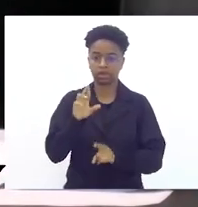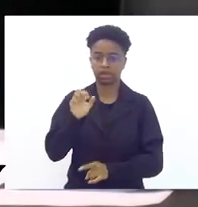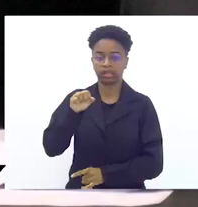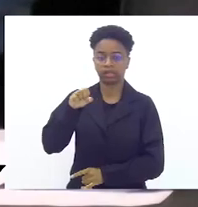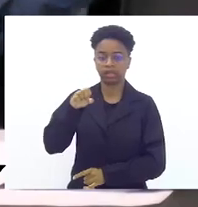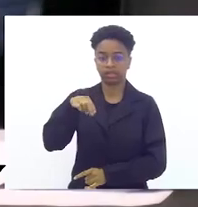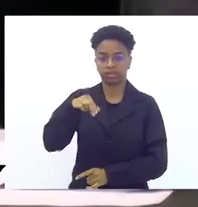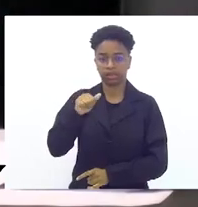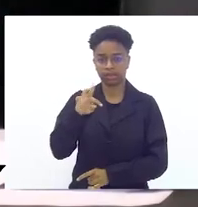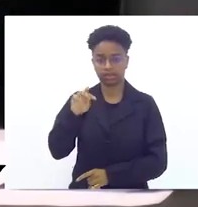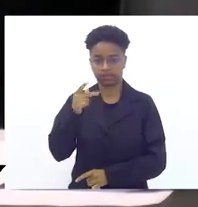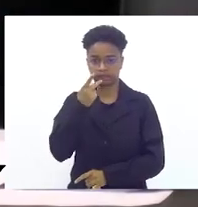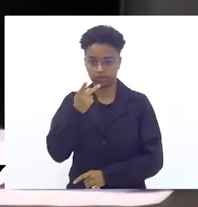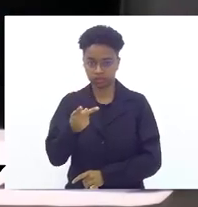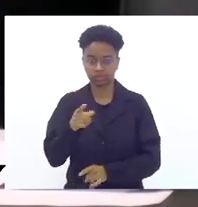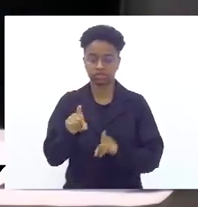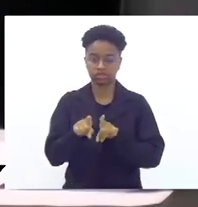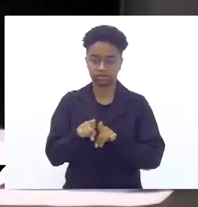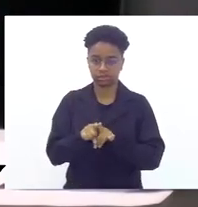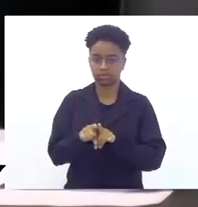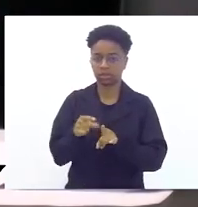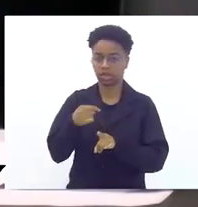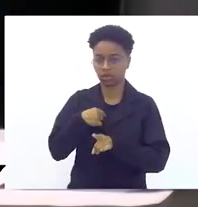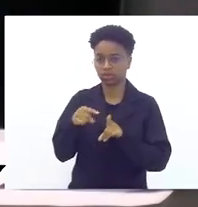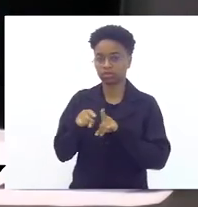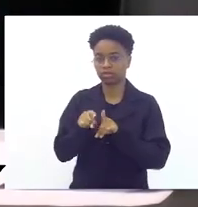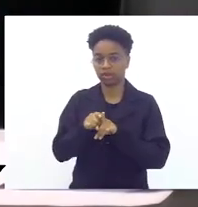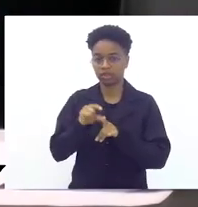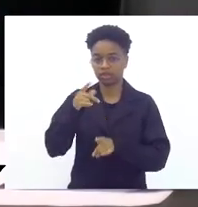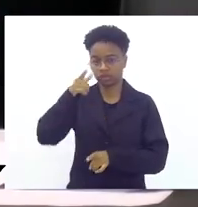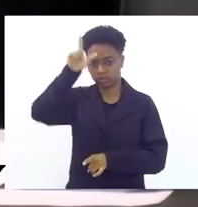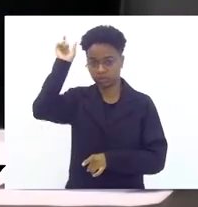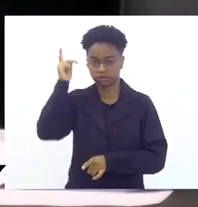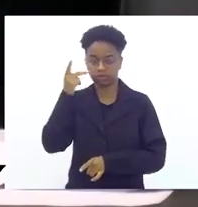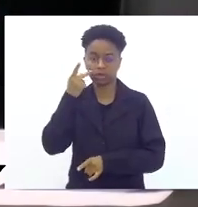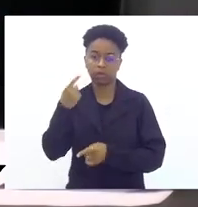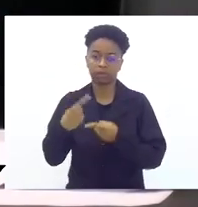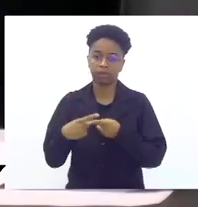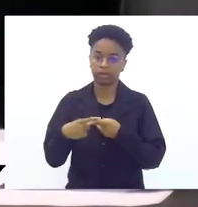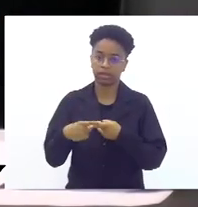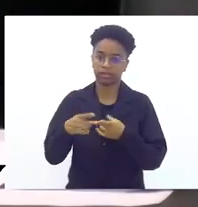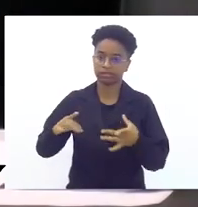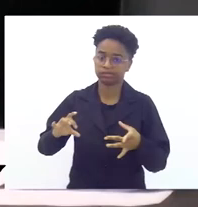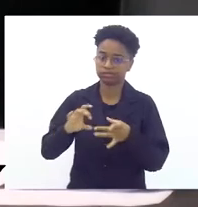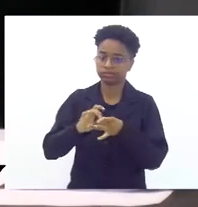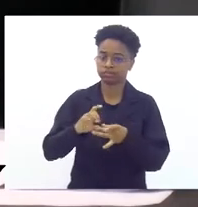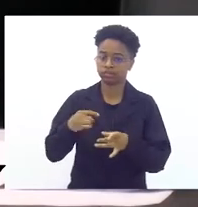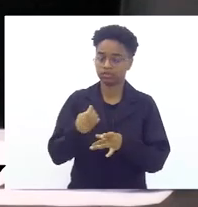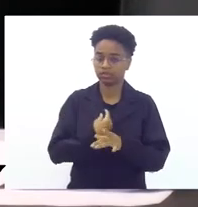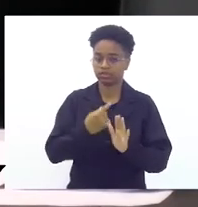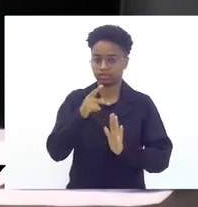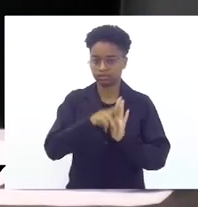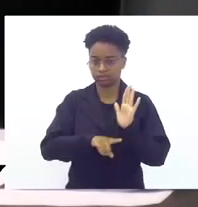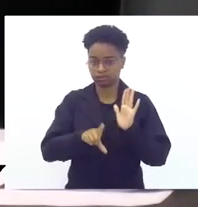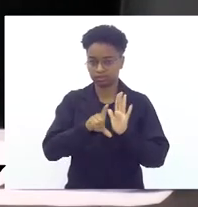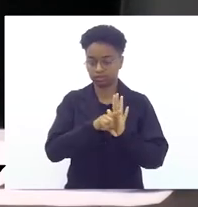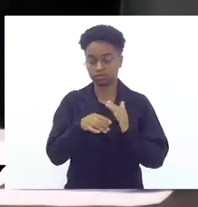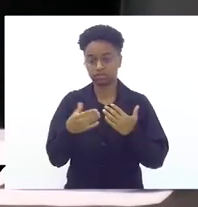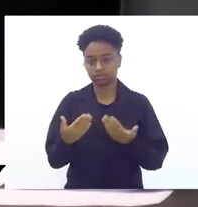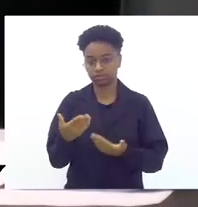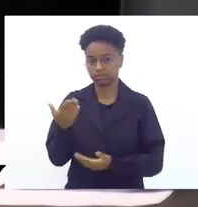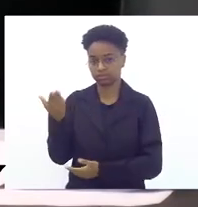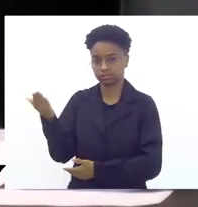eu citei Luiz Paulo citou é muito importante vai constar no nosso projeto então Doutora